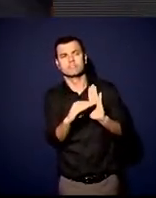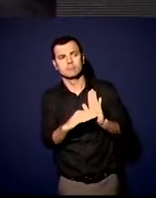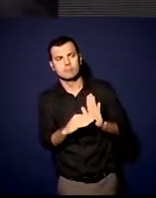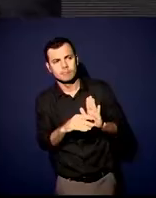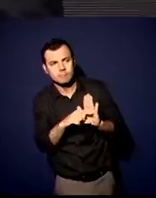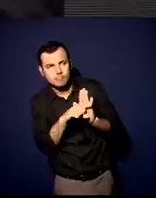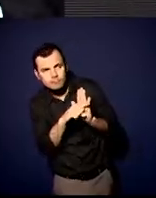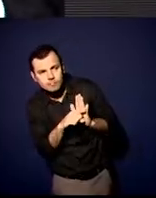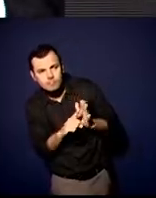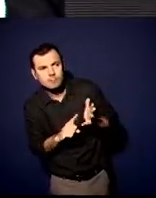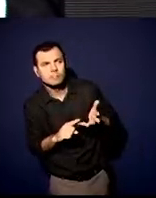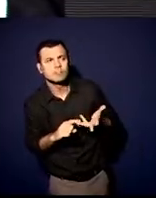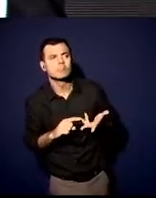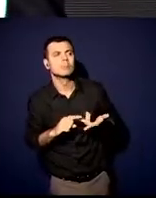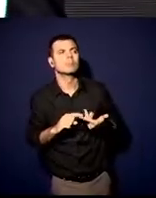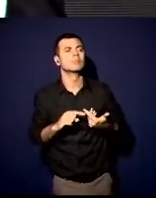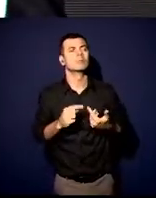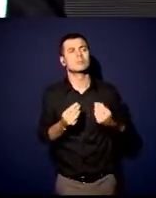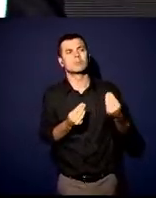situações de